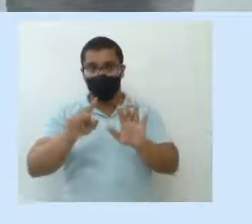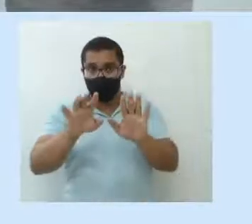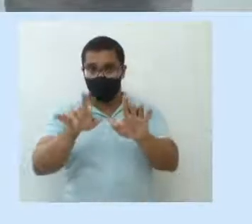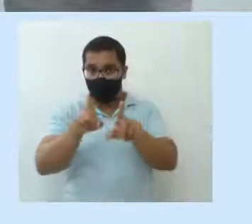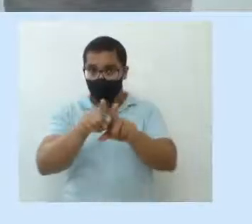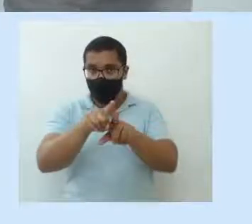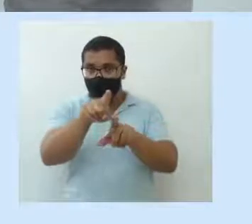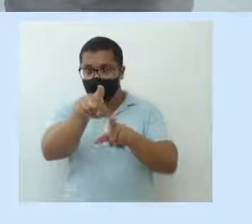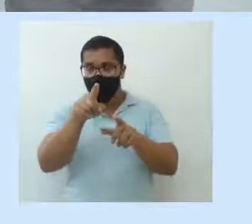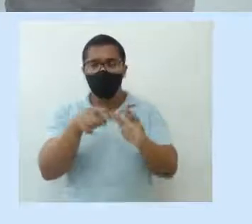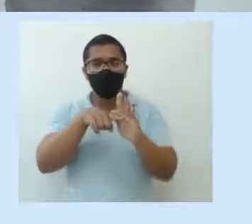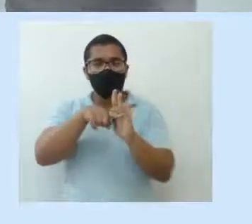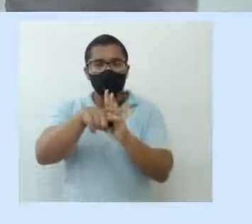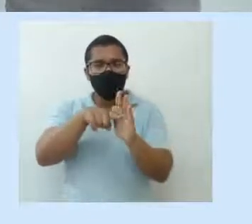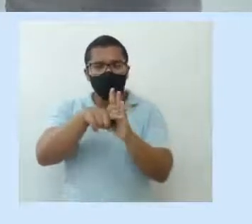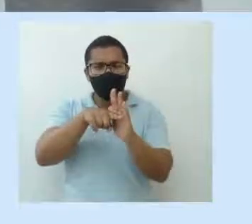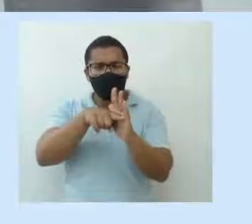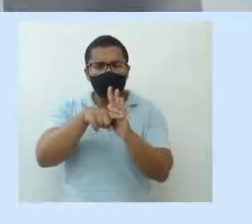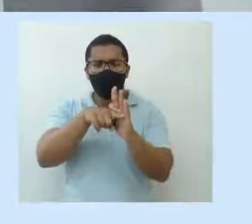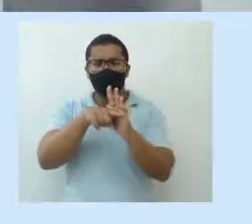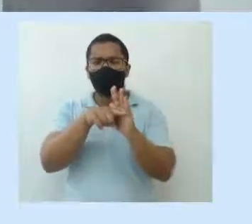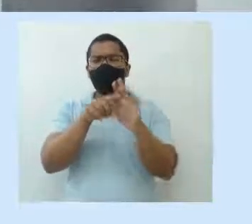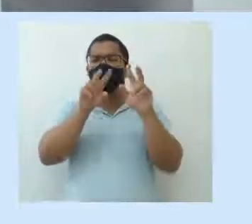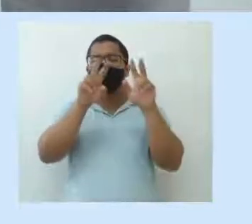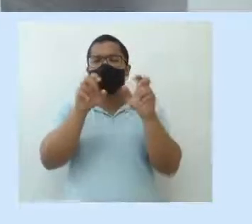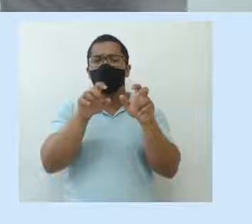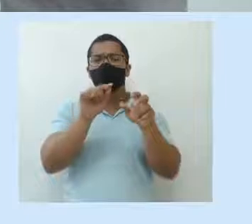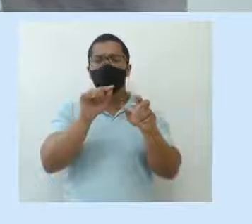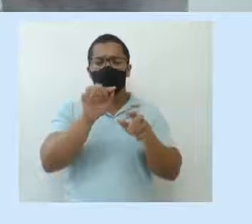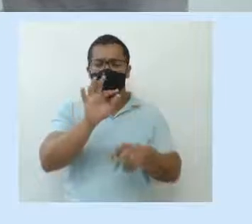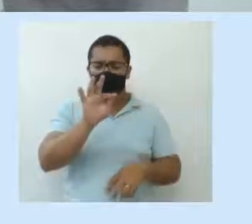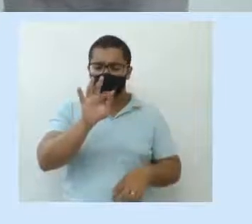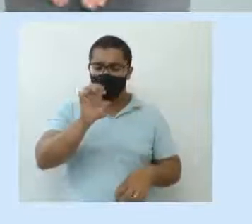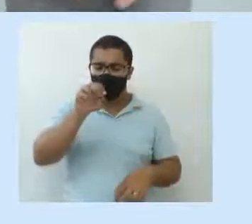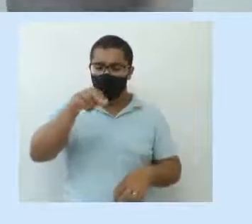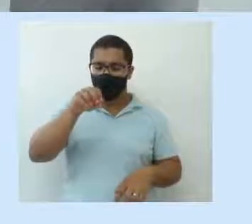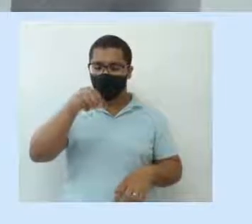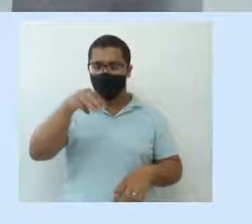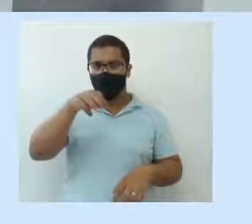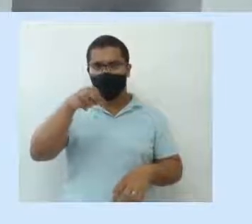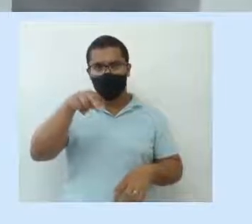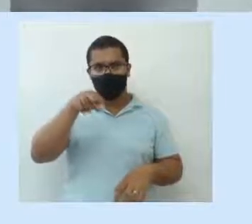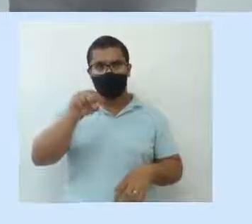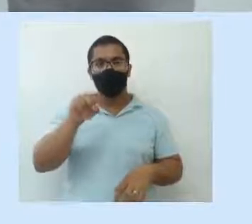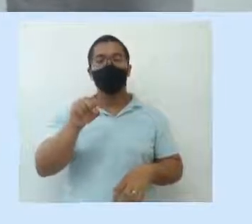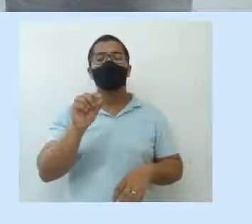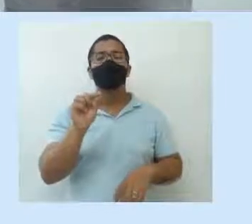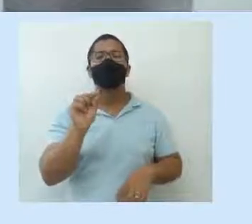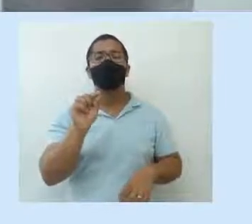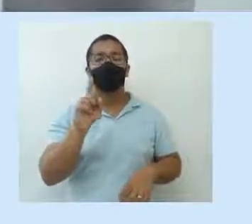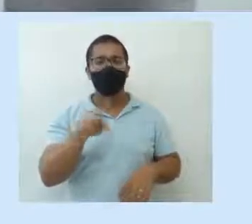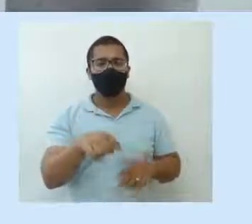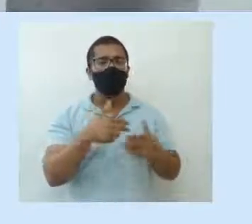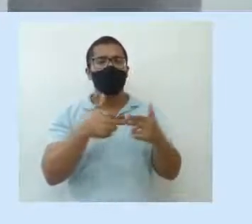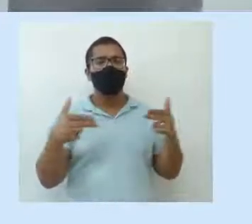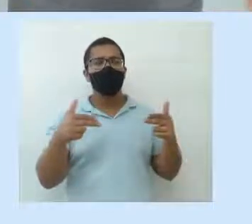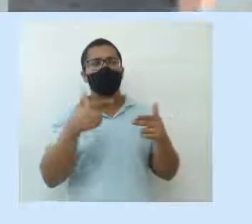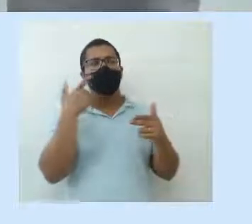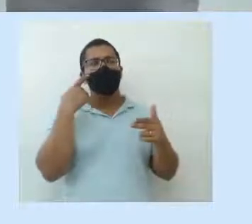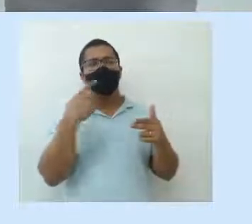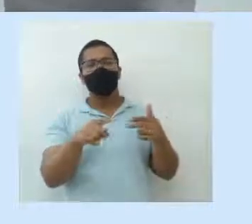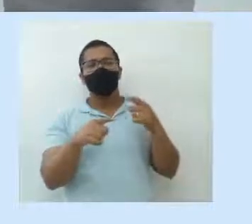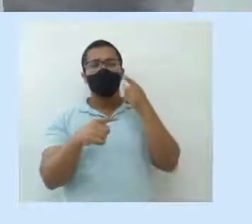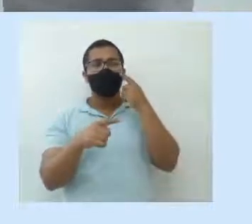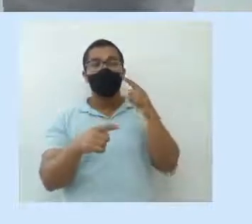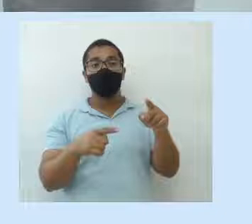vocês pesquisassem mais sobre essa questão. O que é o fenômeno? Certo? Como ele aparece? Fenômeno de forma